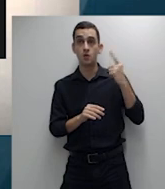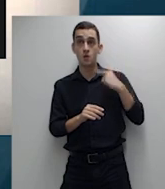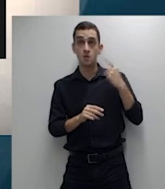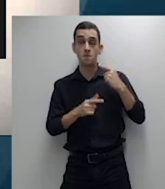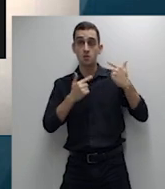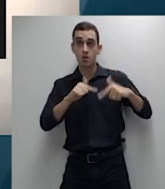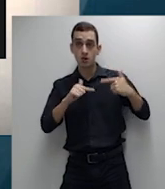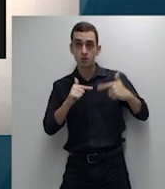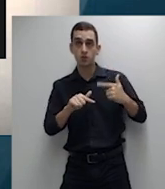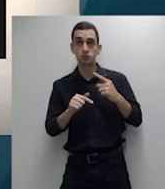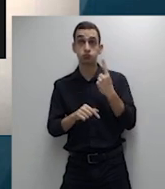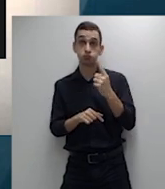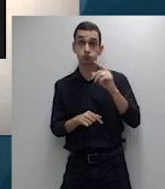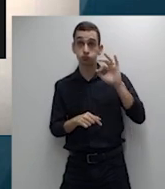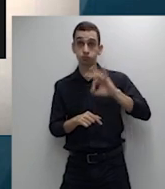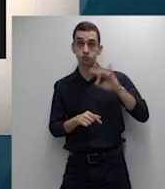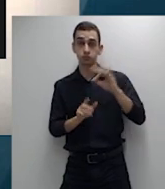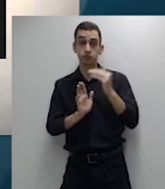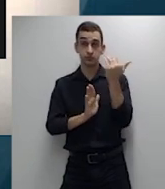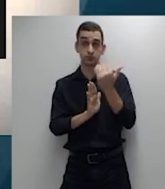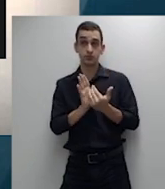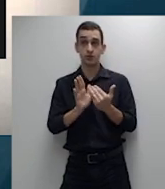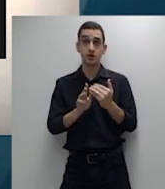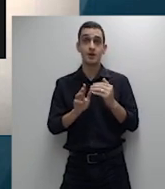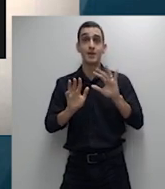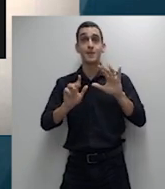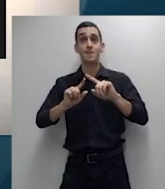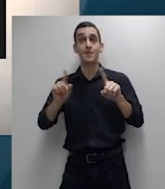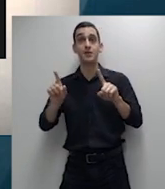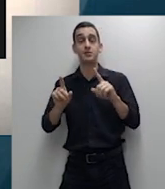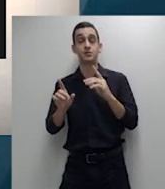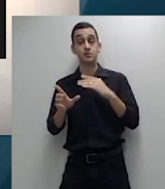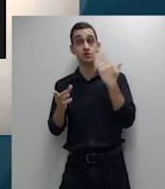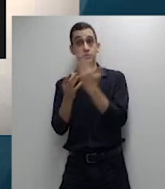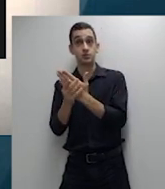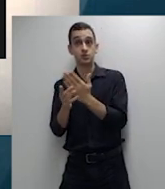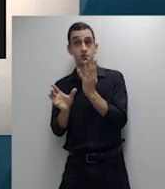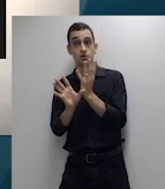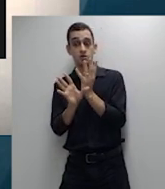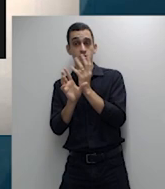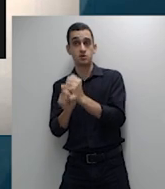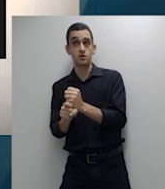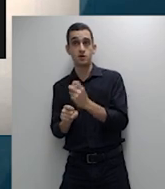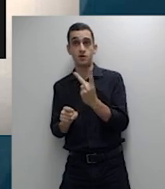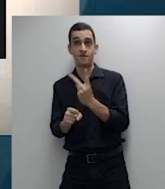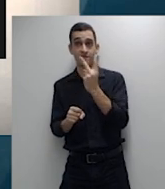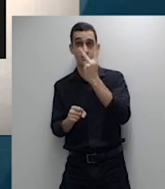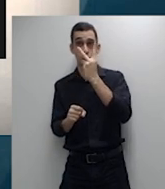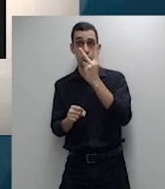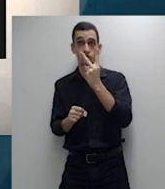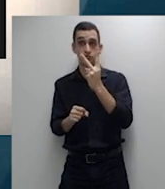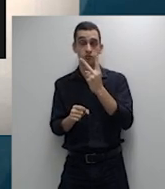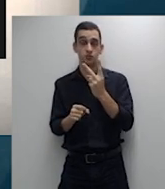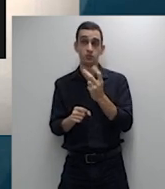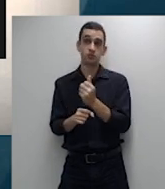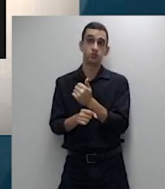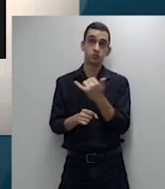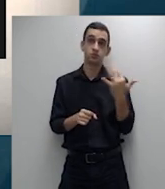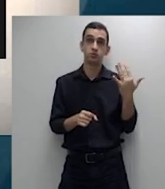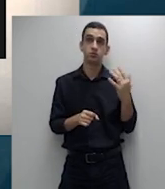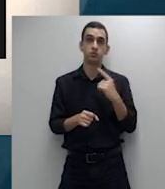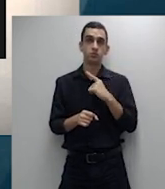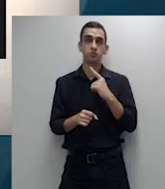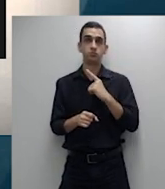por cento sobre o valor da causa somadas as duas demandas né os honorários nas minhas demandas